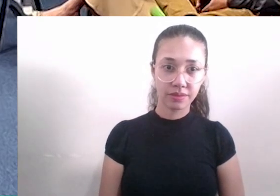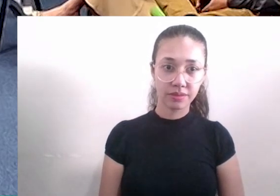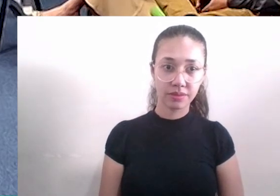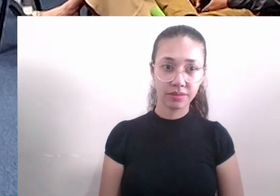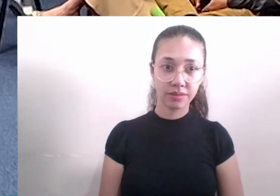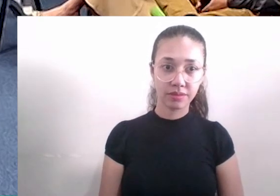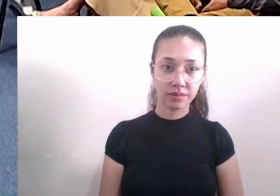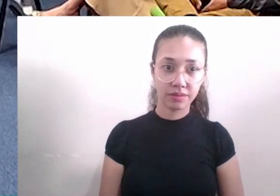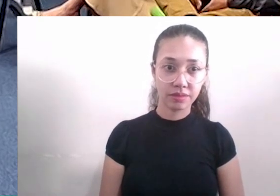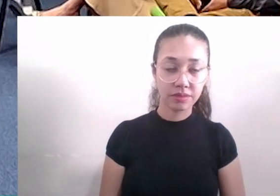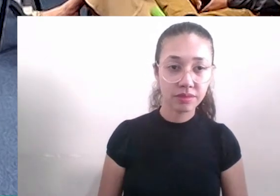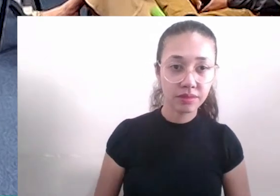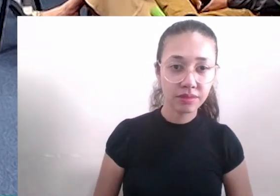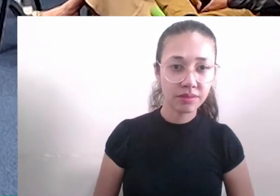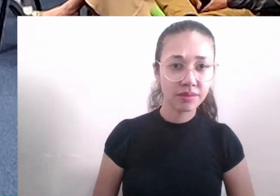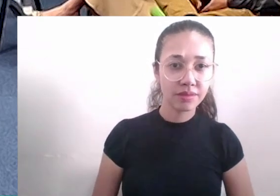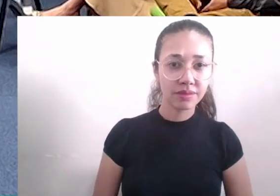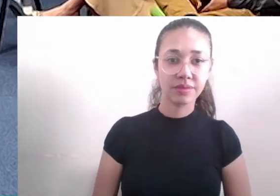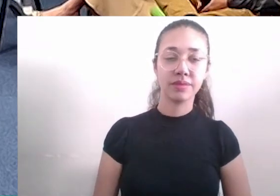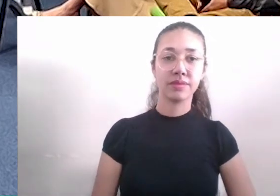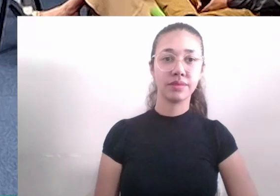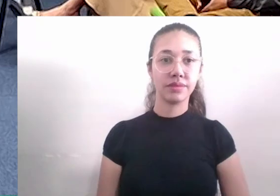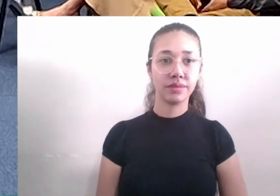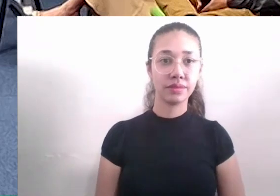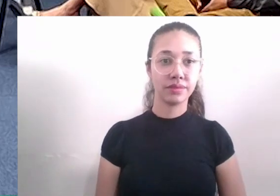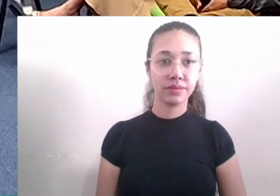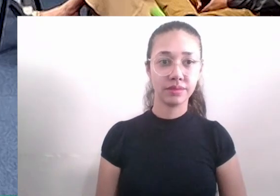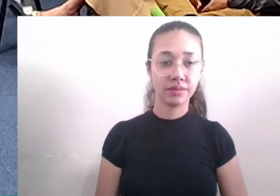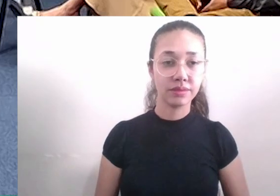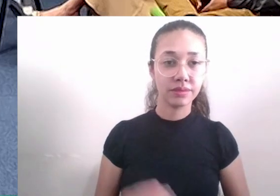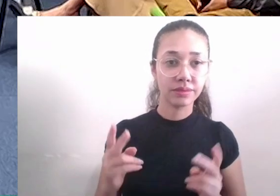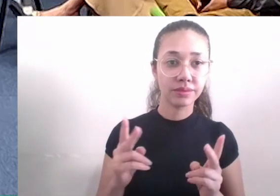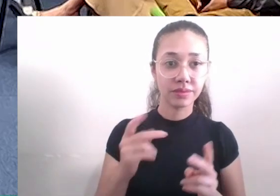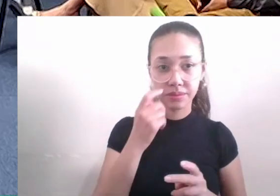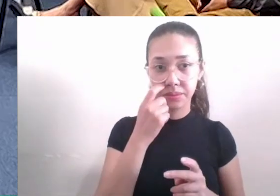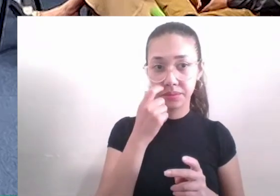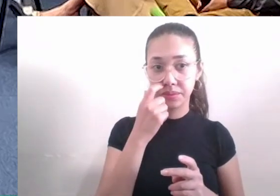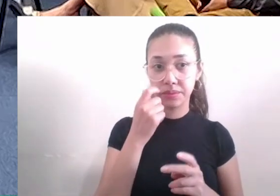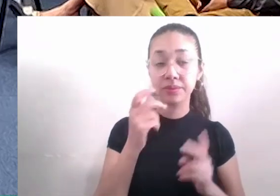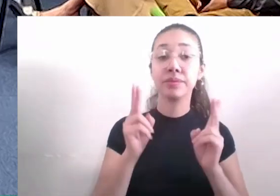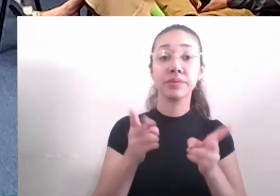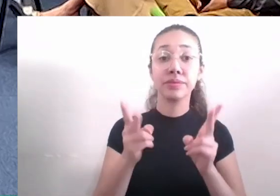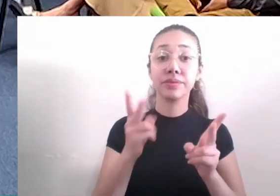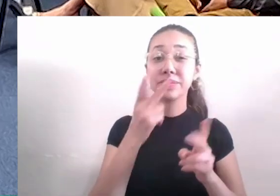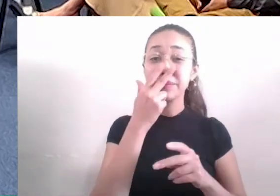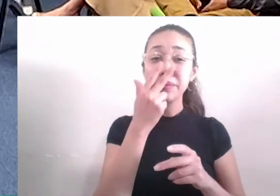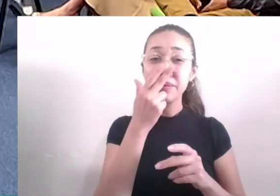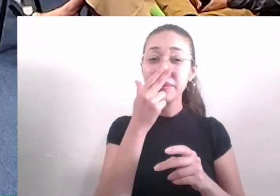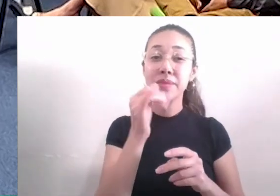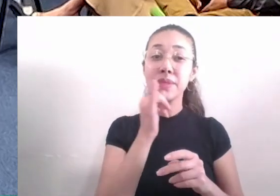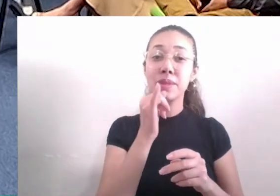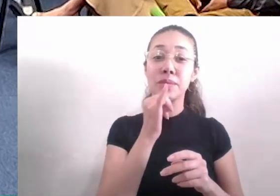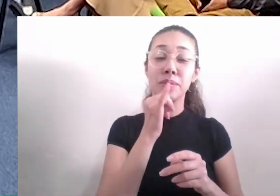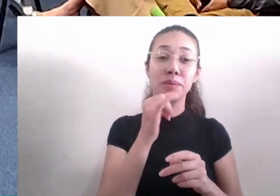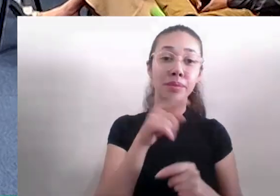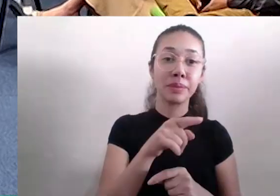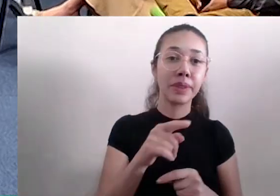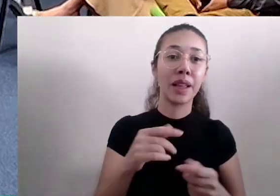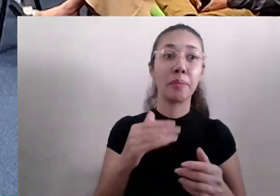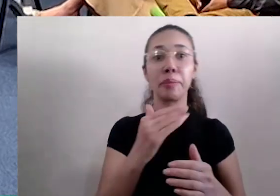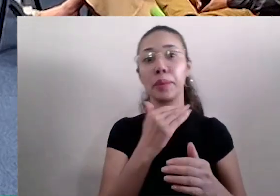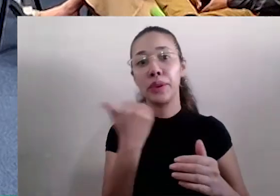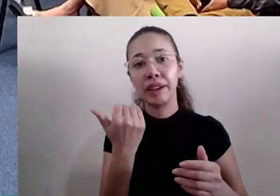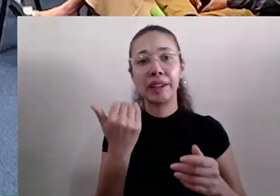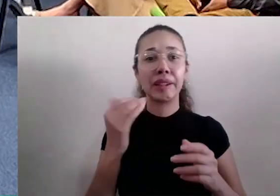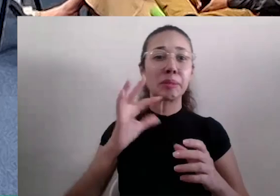também é uma caixa preta e sempre parece eh eh mover pessoas trazer consequências então